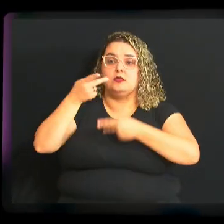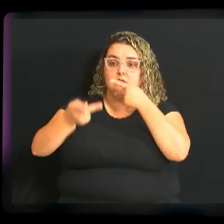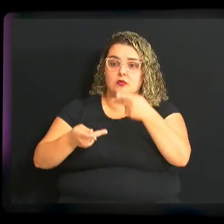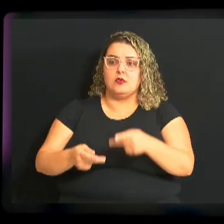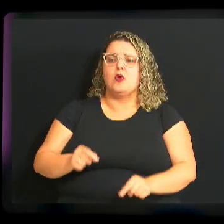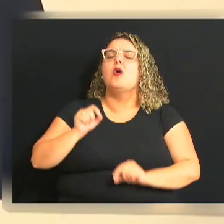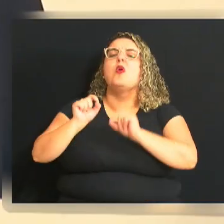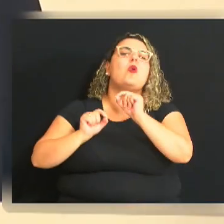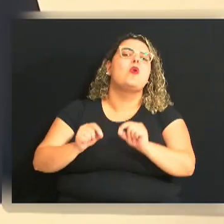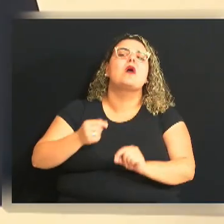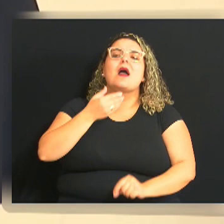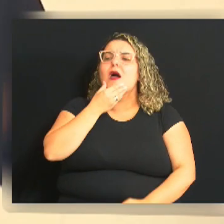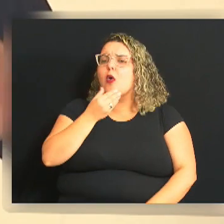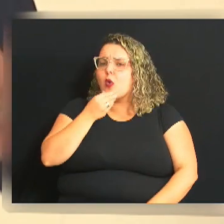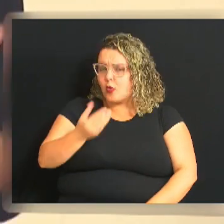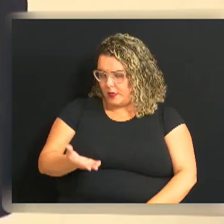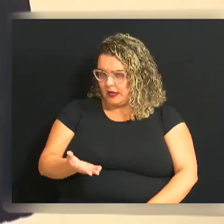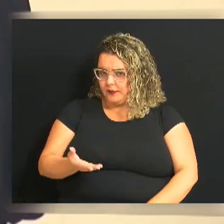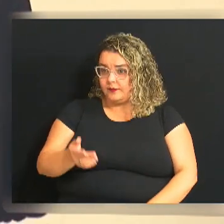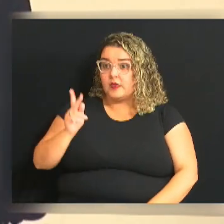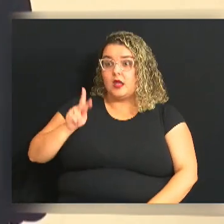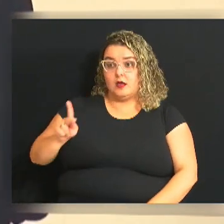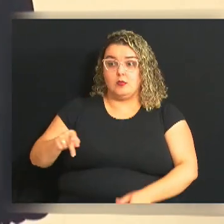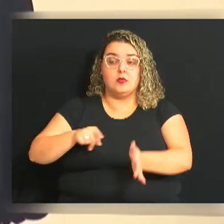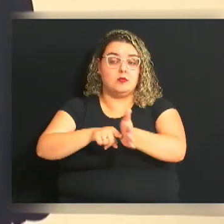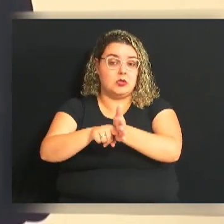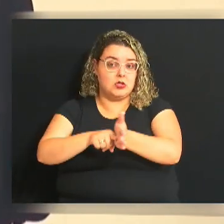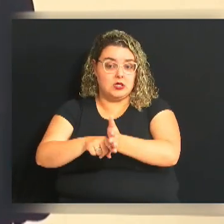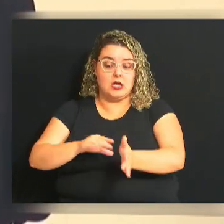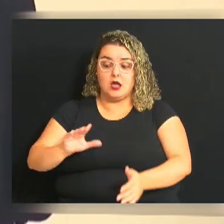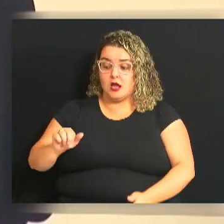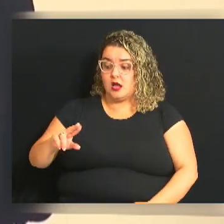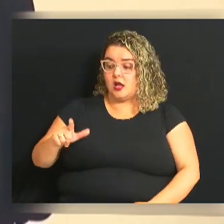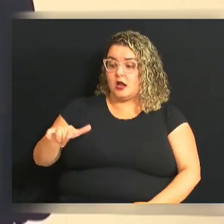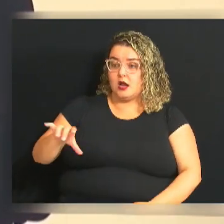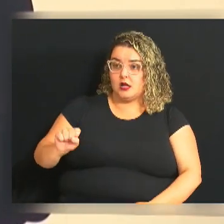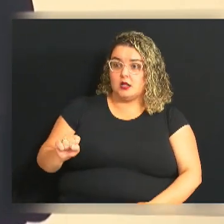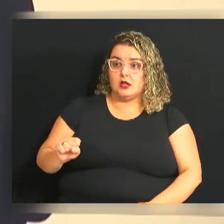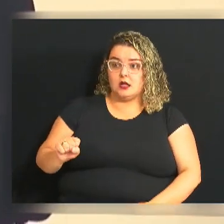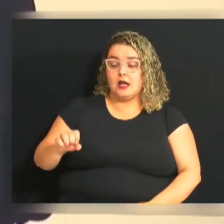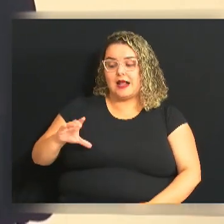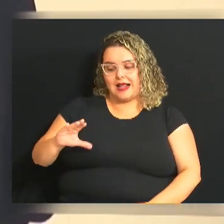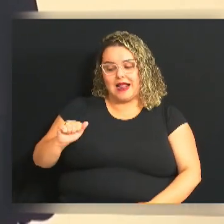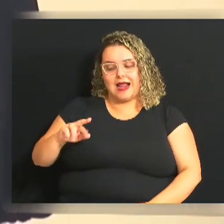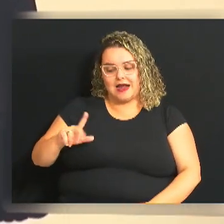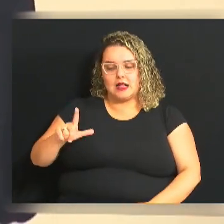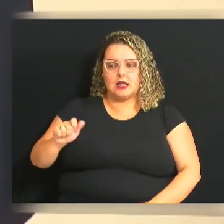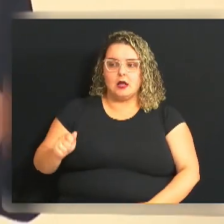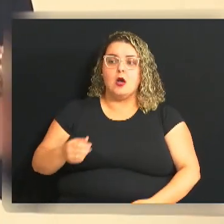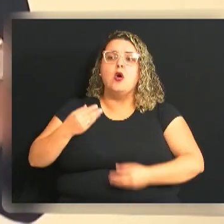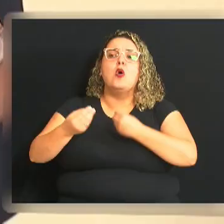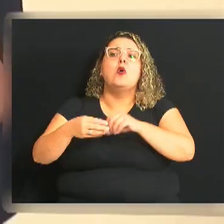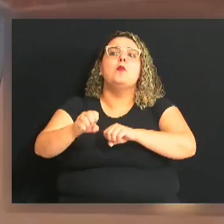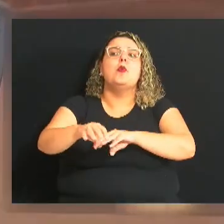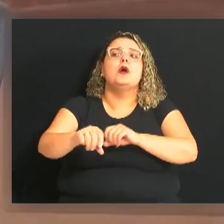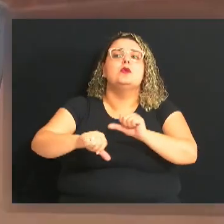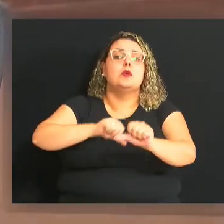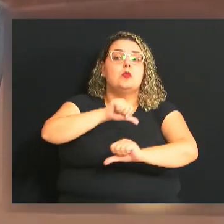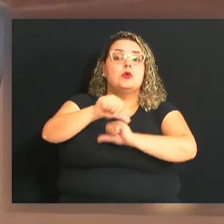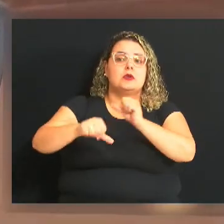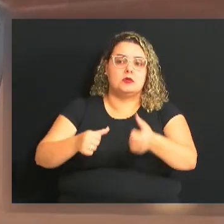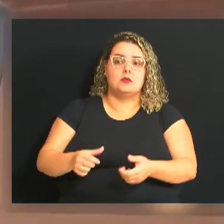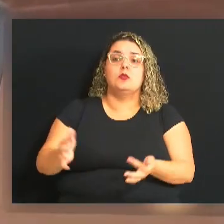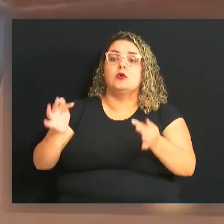é ser homem? A professora e pesquisadora Carla da Silva falou como a educação pode ser transformadora. Por